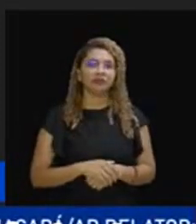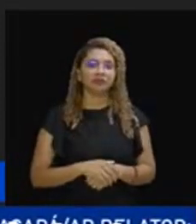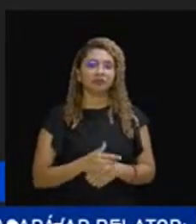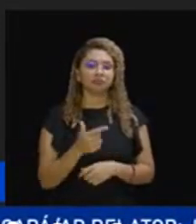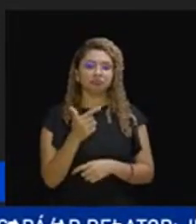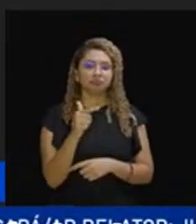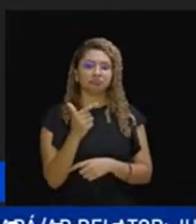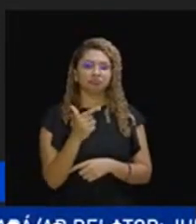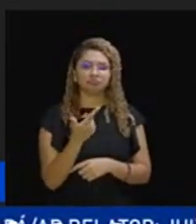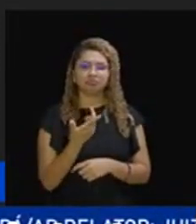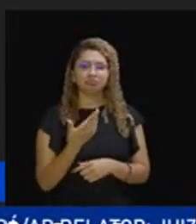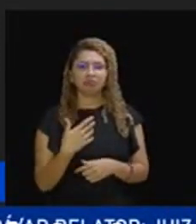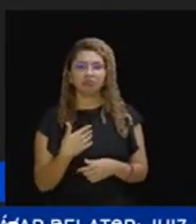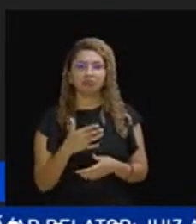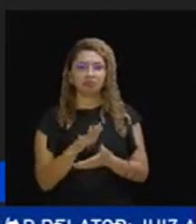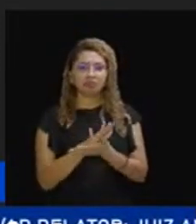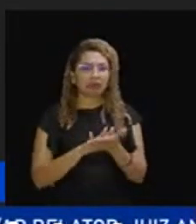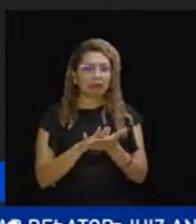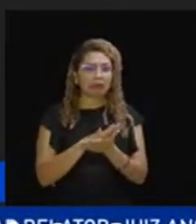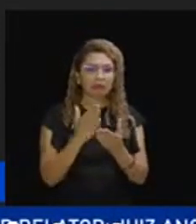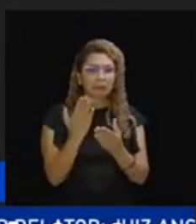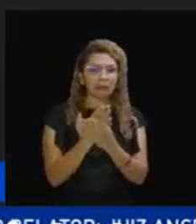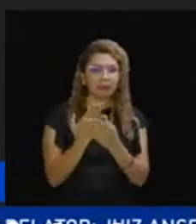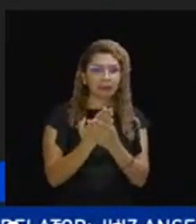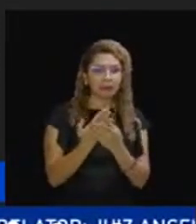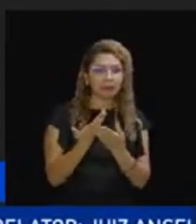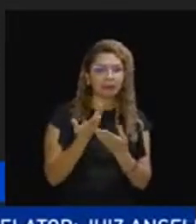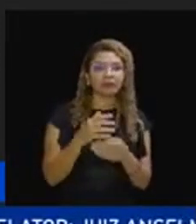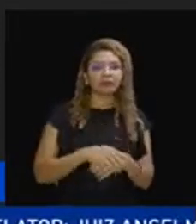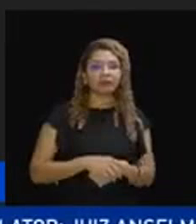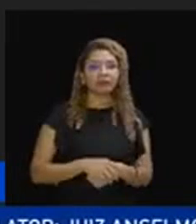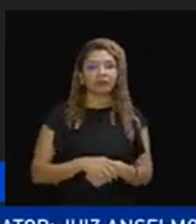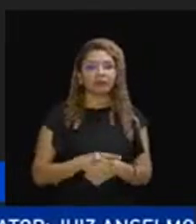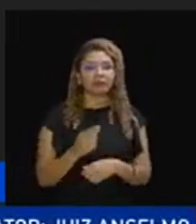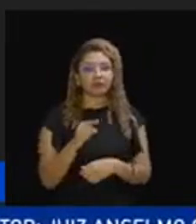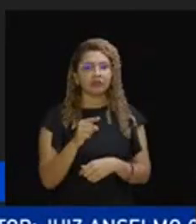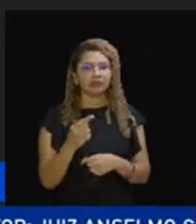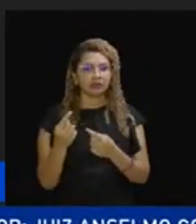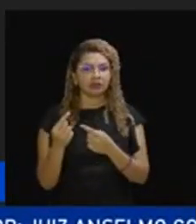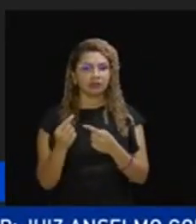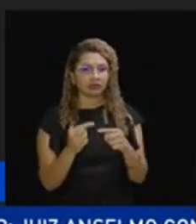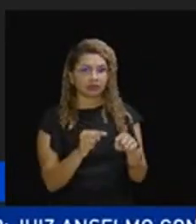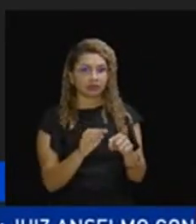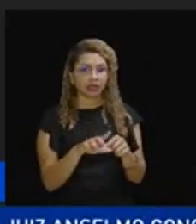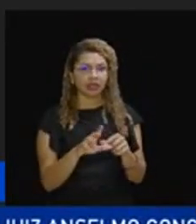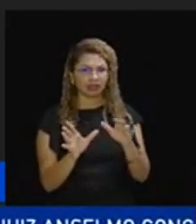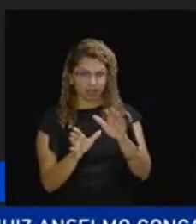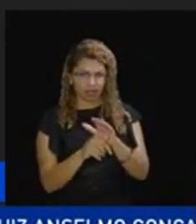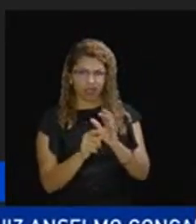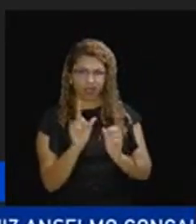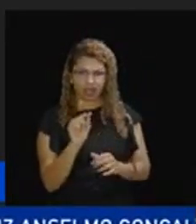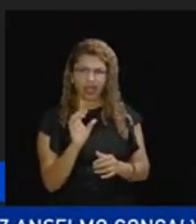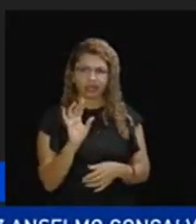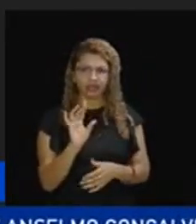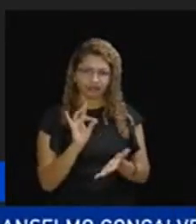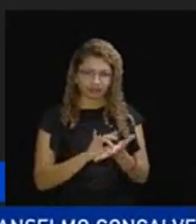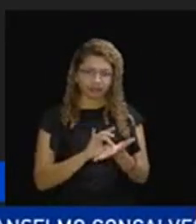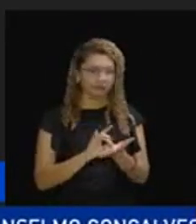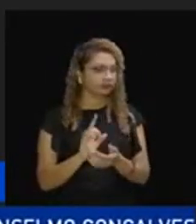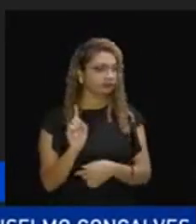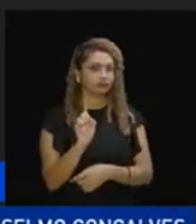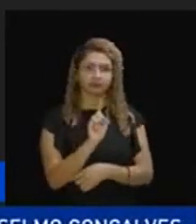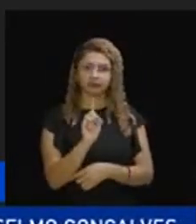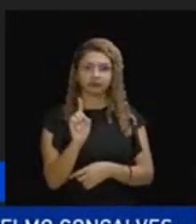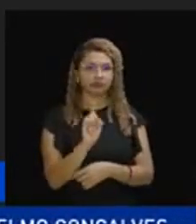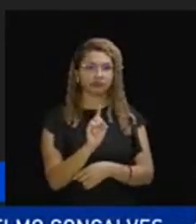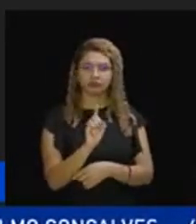não se tem decisões, não se tem processos em que ele é colocado como um criminoso. Isso não existe. O que houve foi